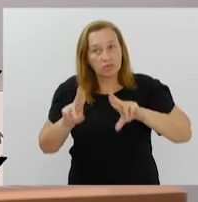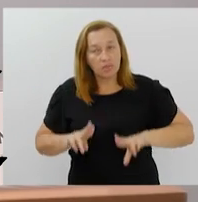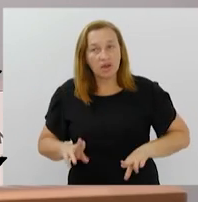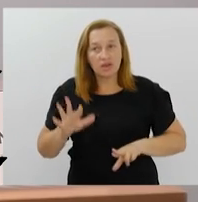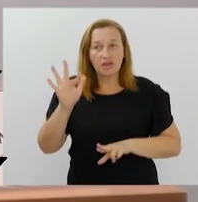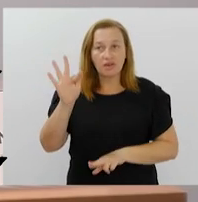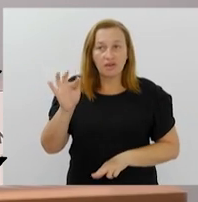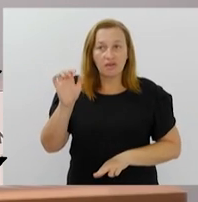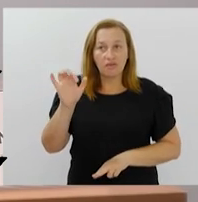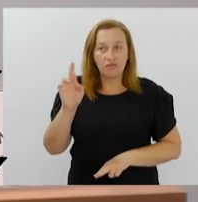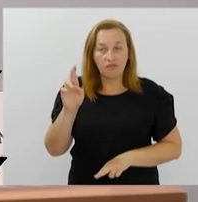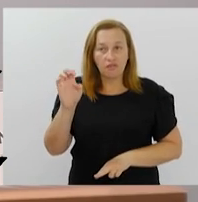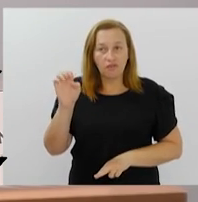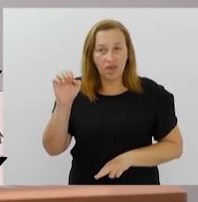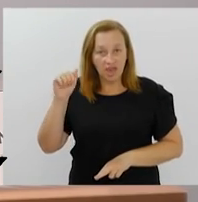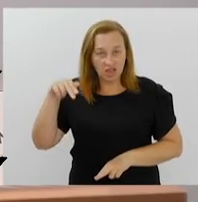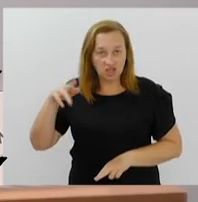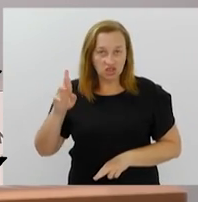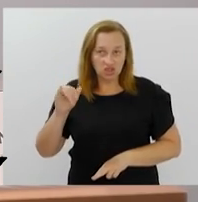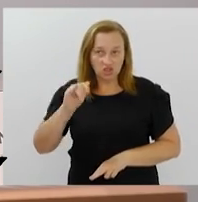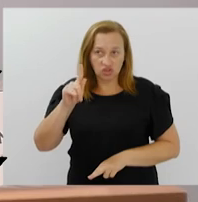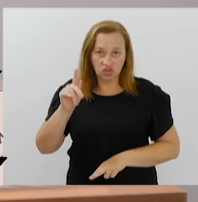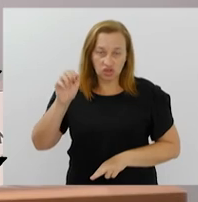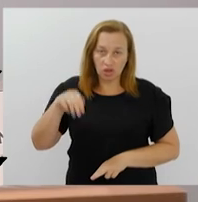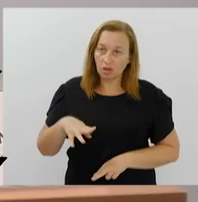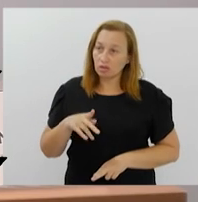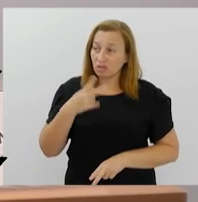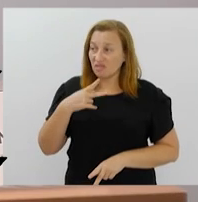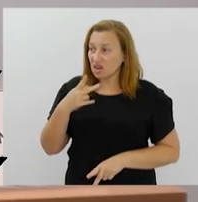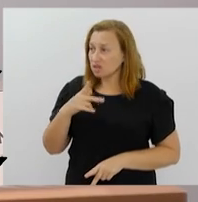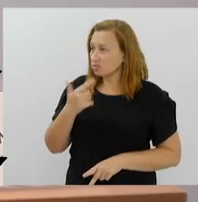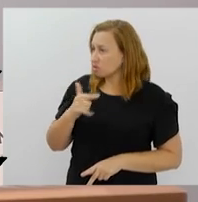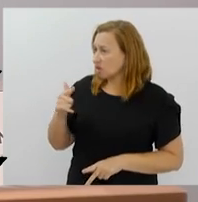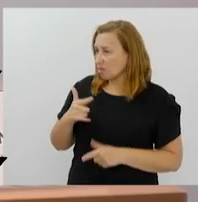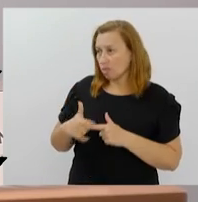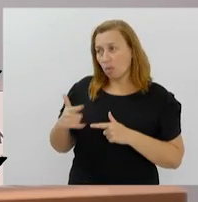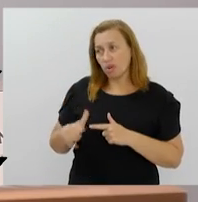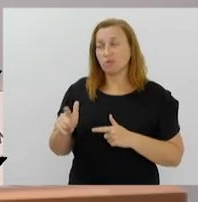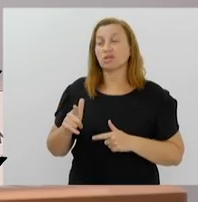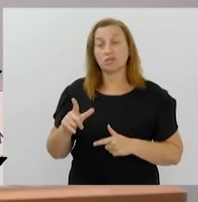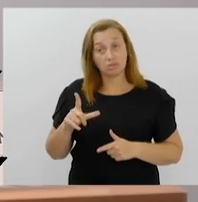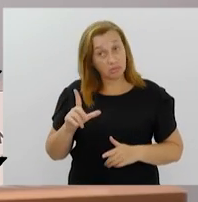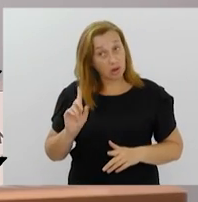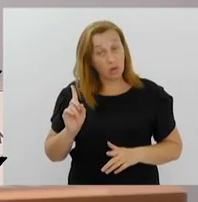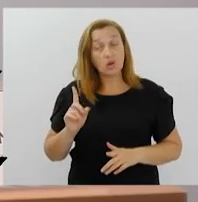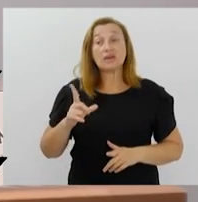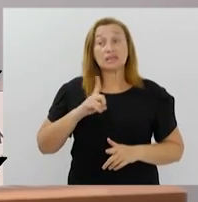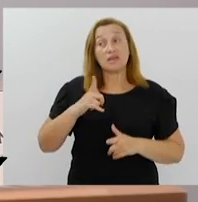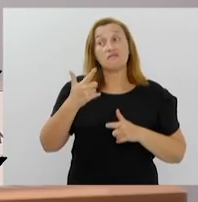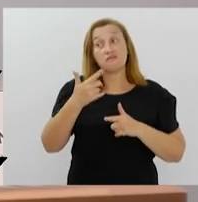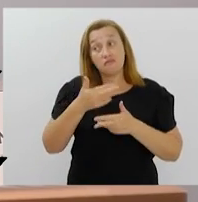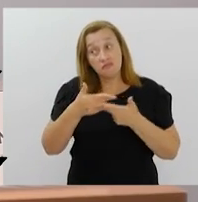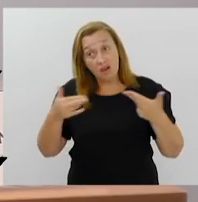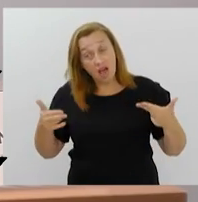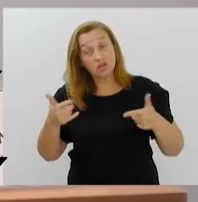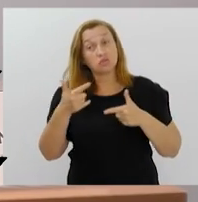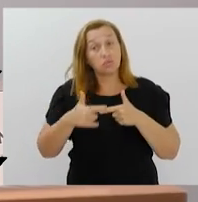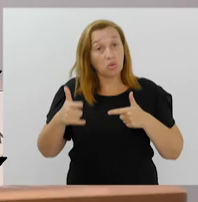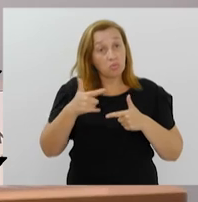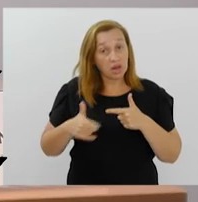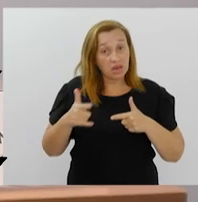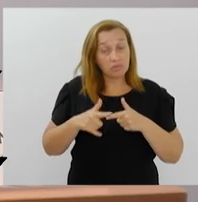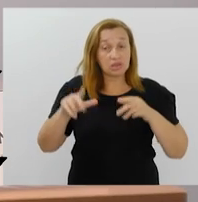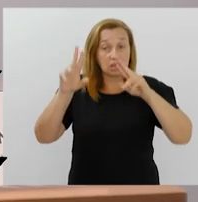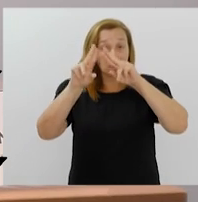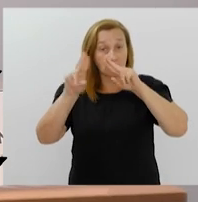negando que existem os problemas e que existiam inúmeros problemas na Unimed Rio e que a Unimed Ferd se comprometeu isso